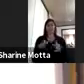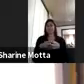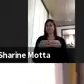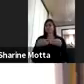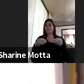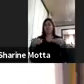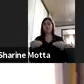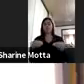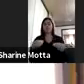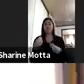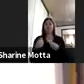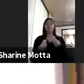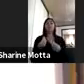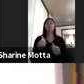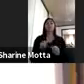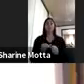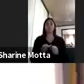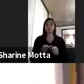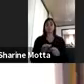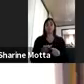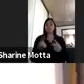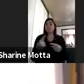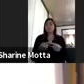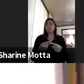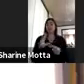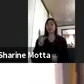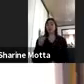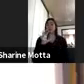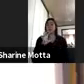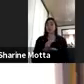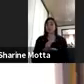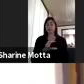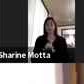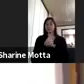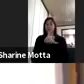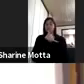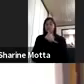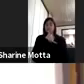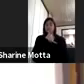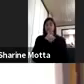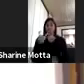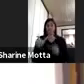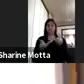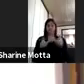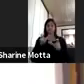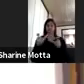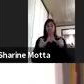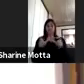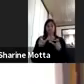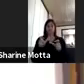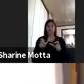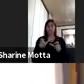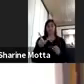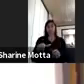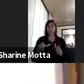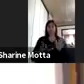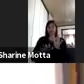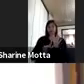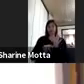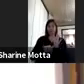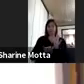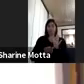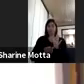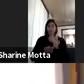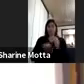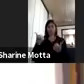quê? Porque, infelizmente, nem sempre as pessoas traficadas recebem o apoio e reconhecimento